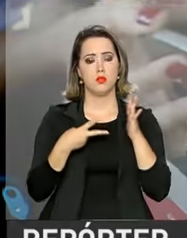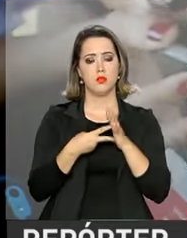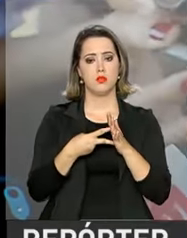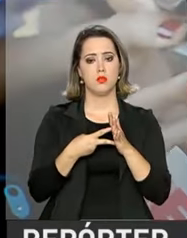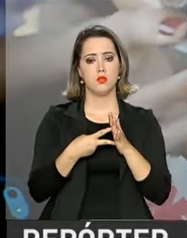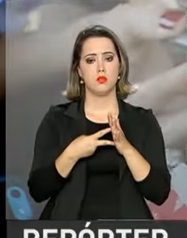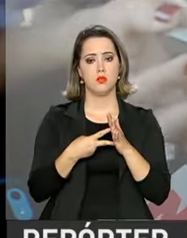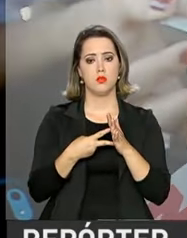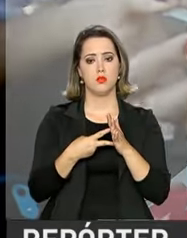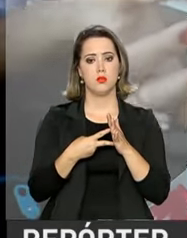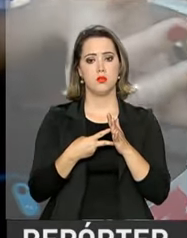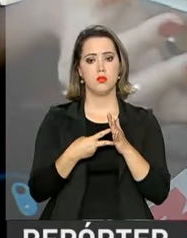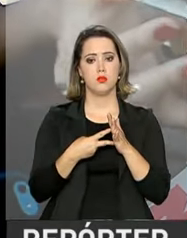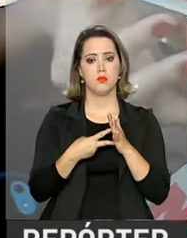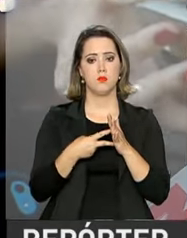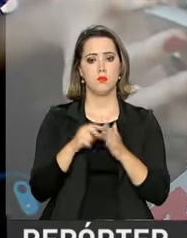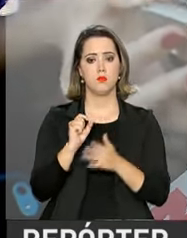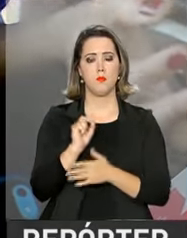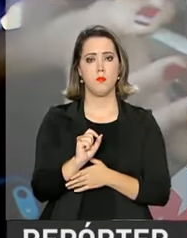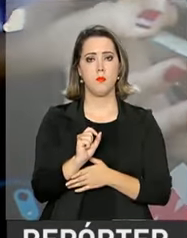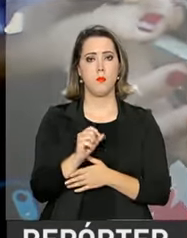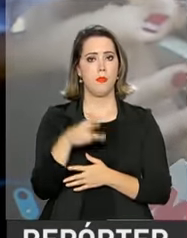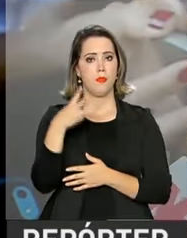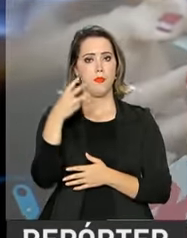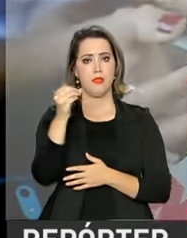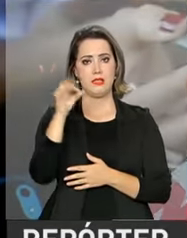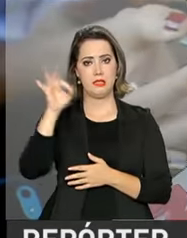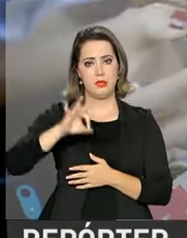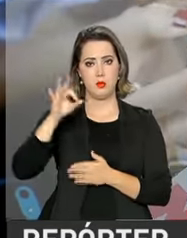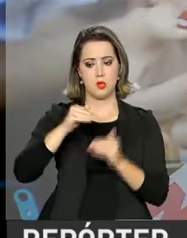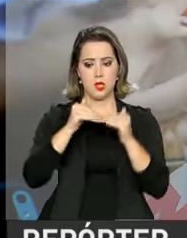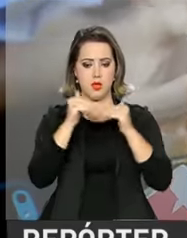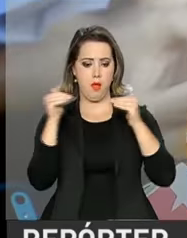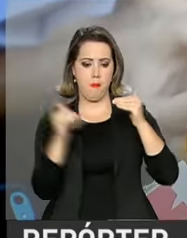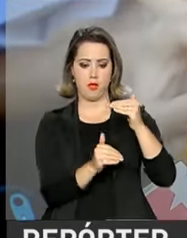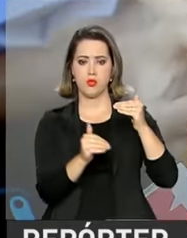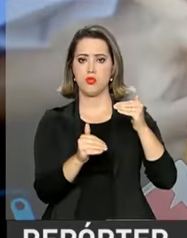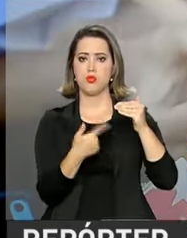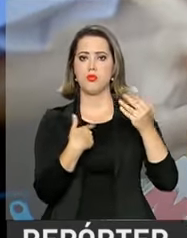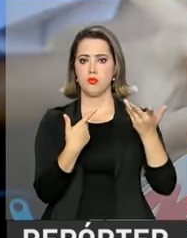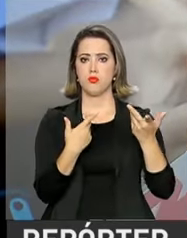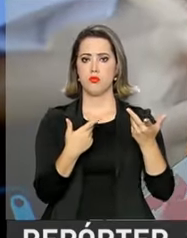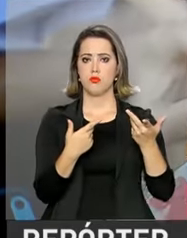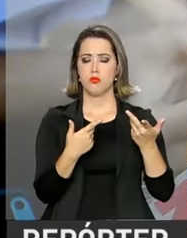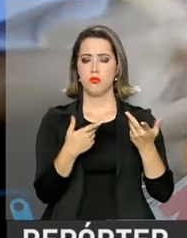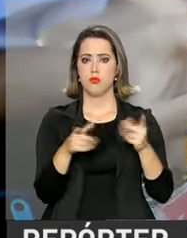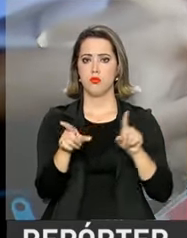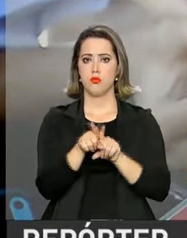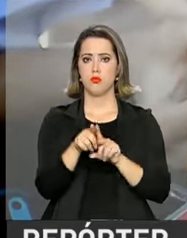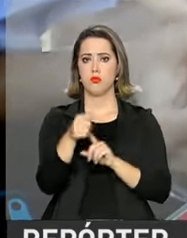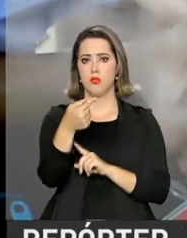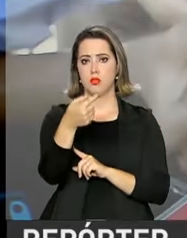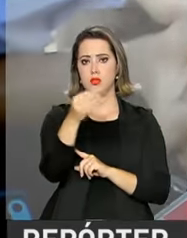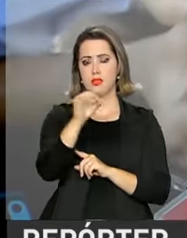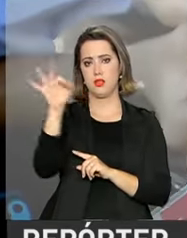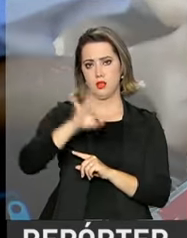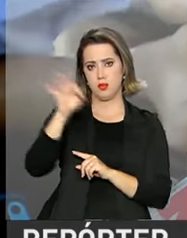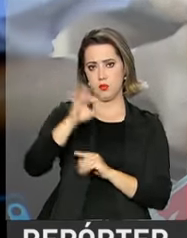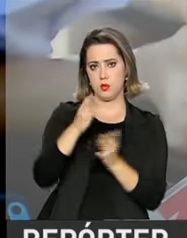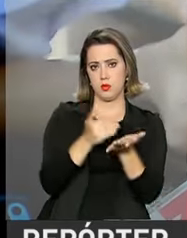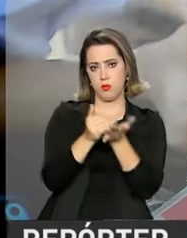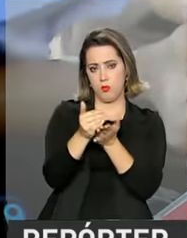de benefício ao menos 70% do original